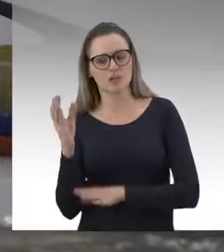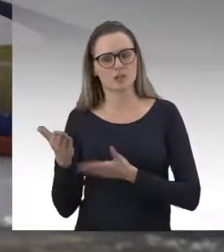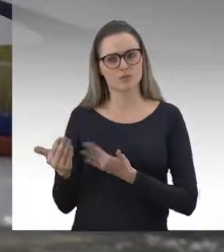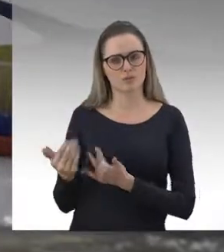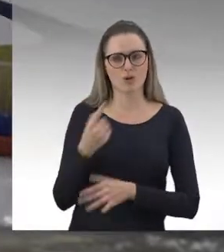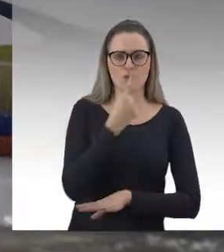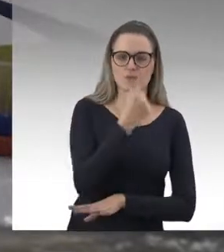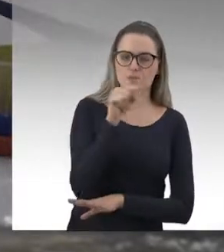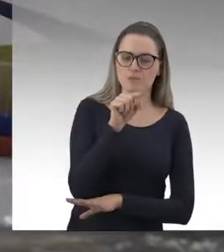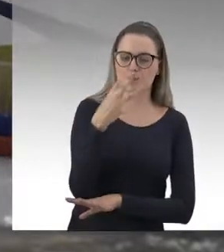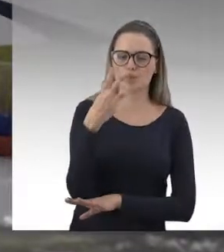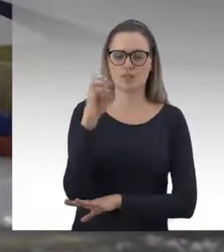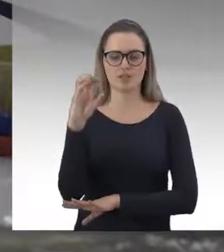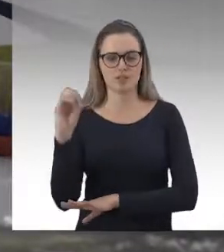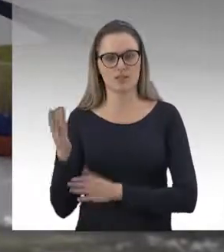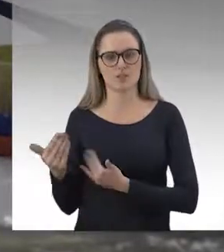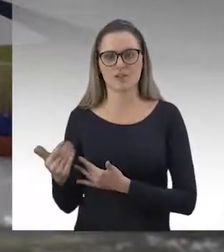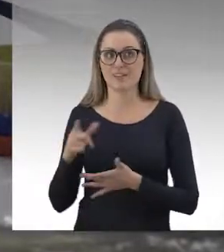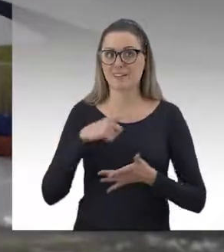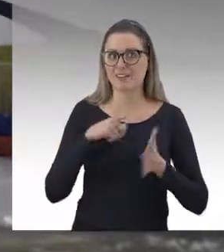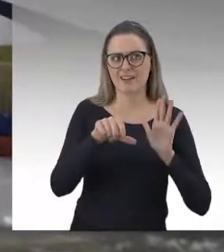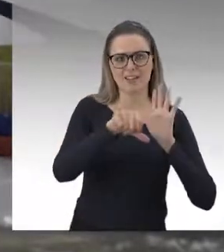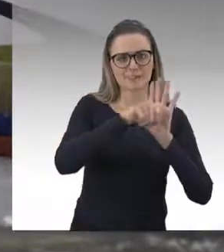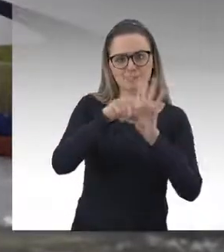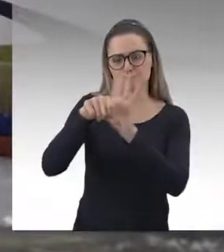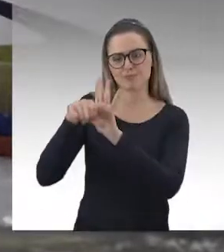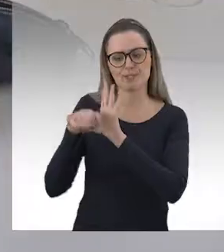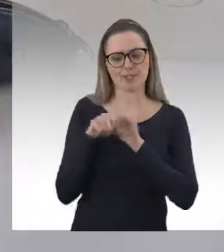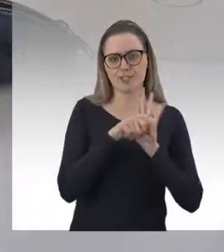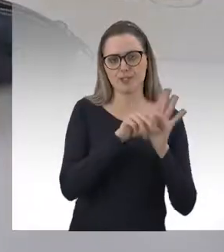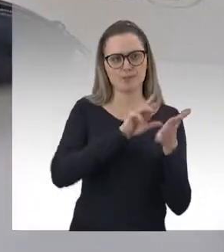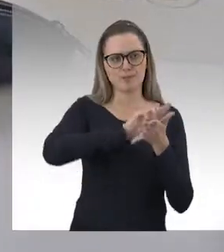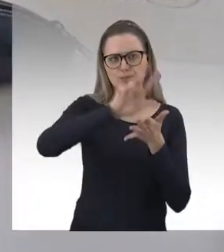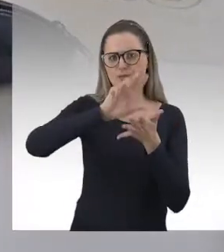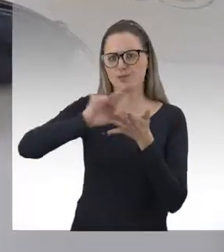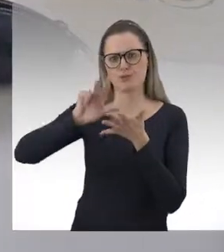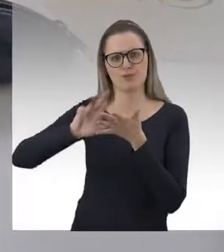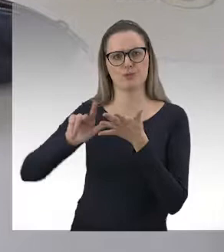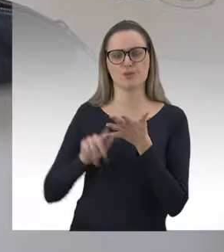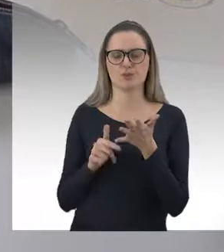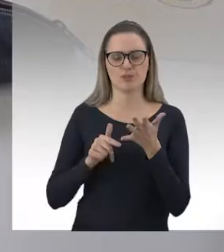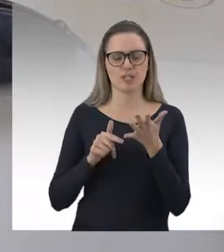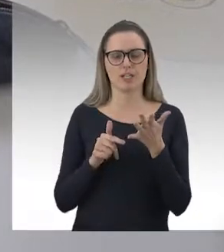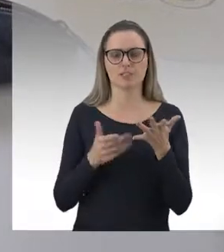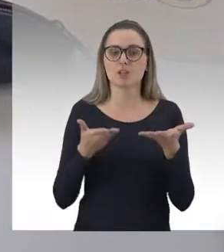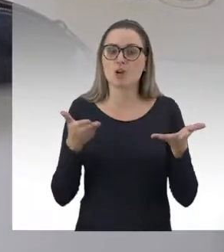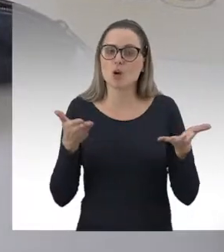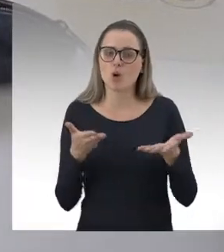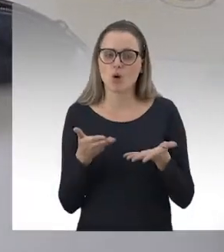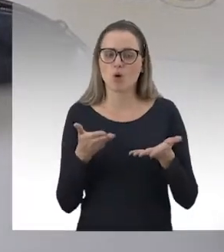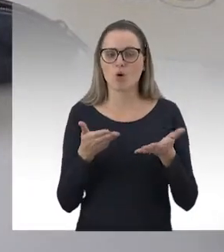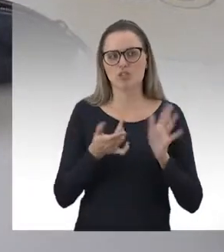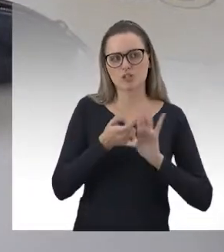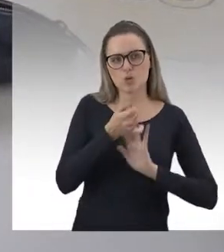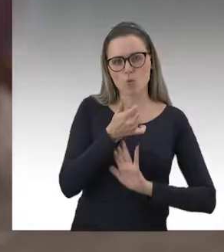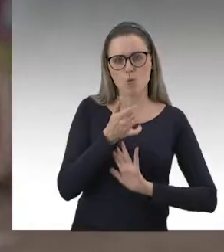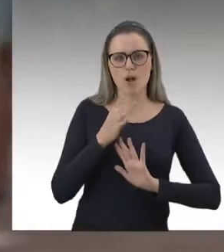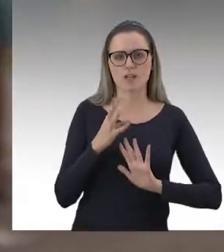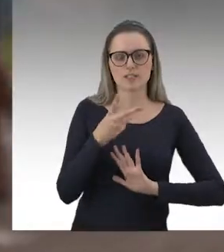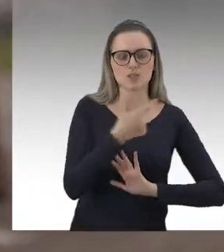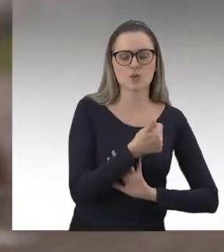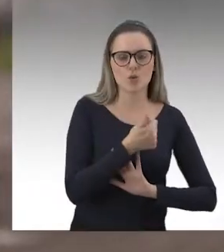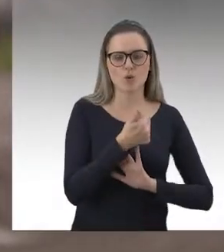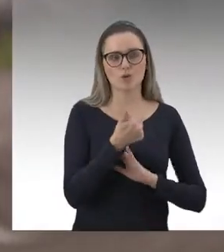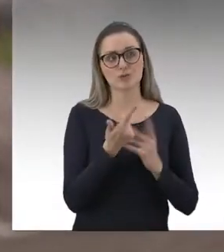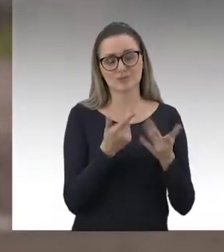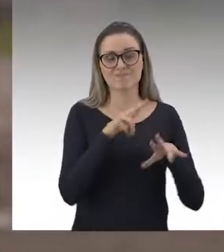adolescentes. Eles entram por diversos delitos, né? É uma gama, assim, hoje a nossa grande, uma boa parte da população é muito